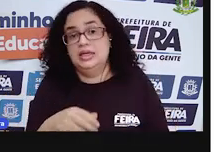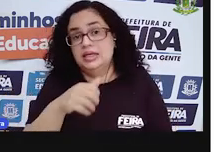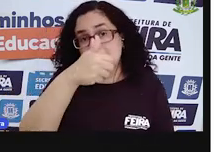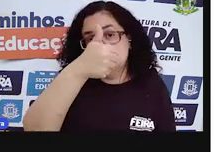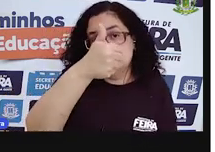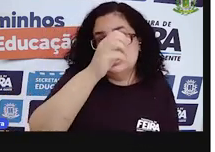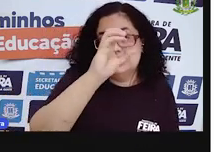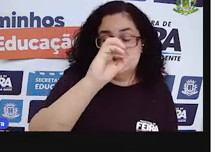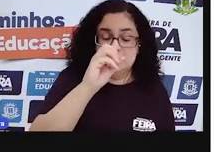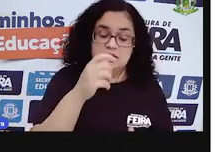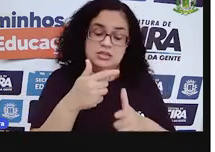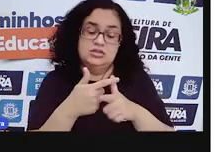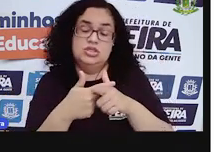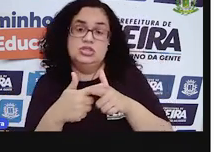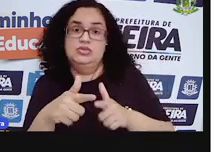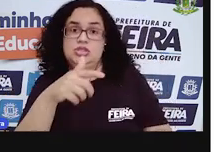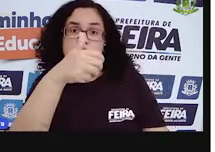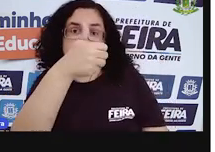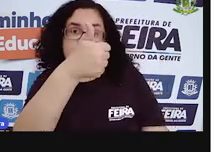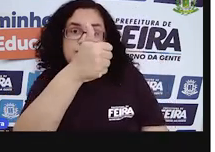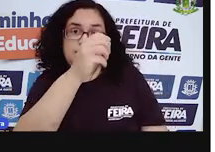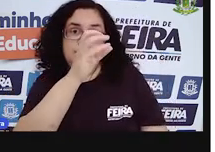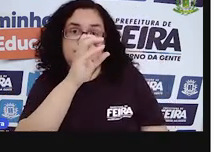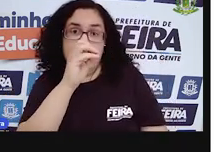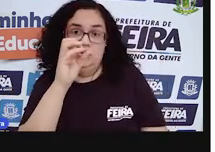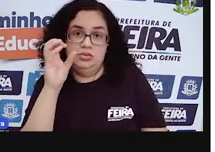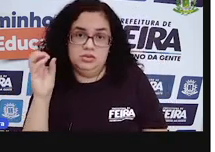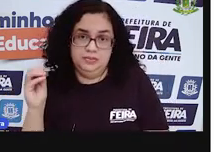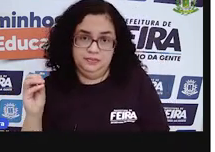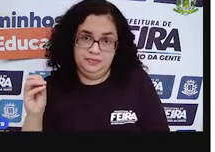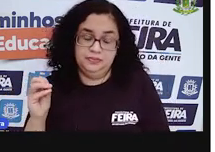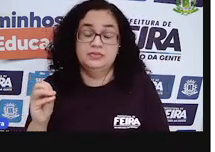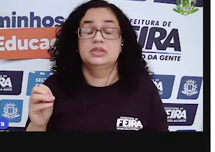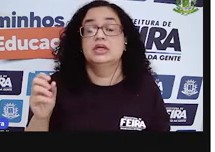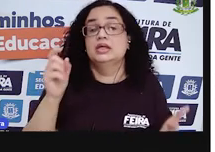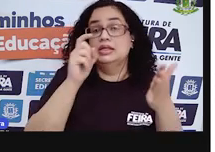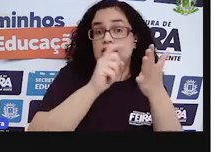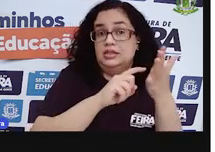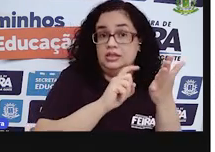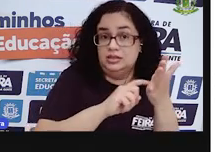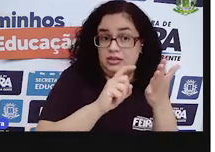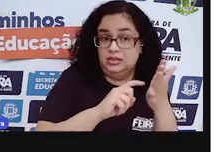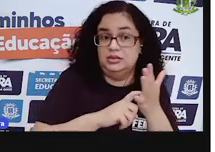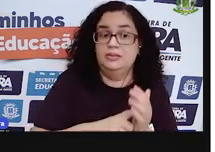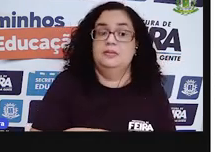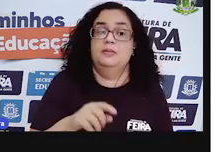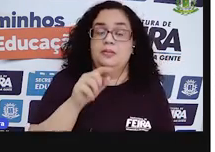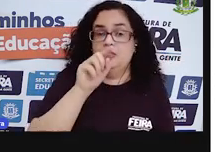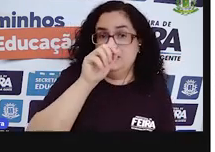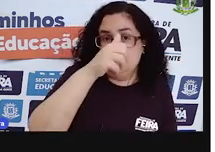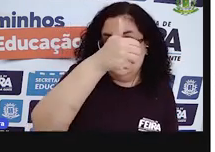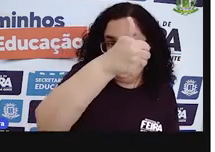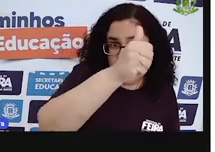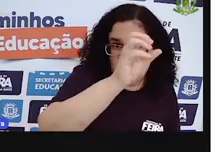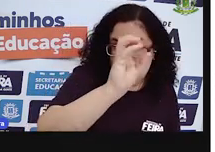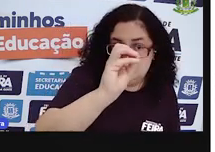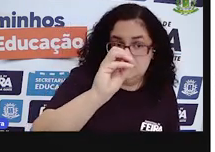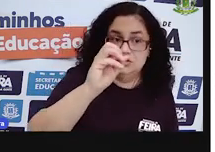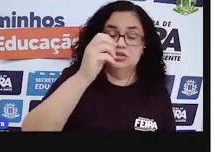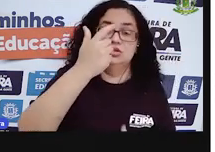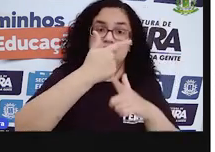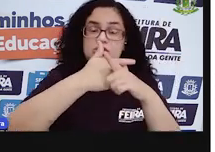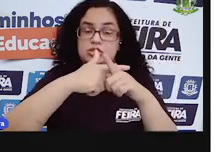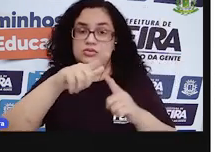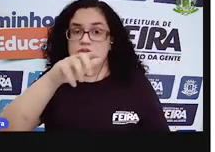10 / sem então na calculadora você pode pegar e fazer assim ó 10